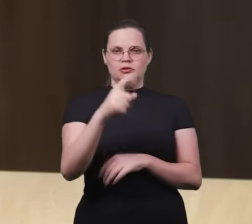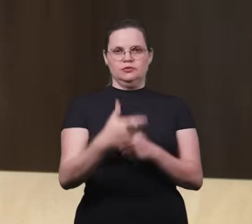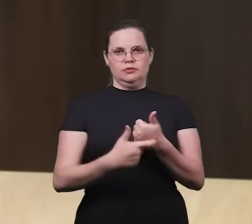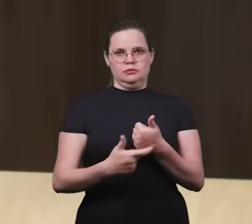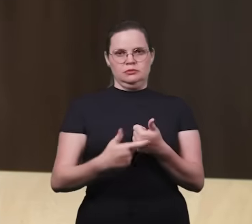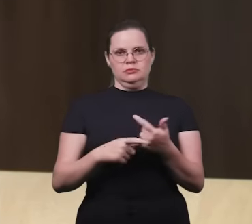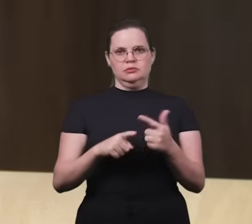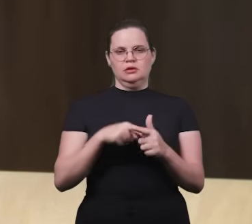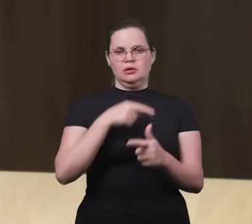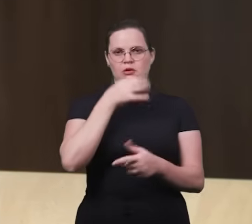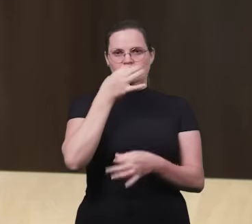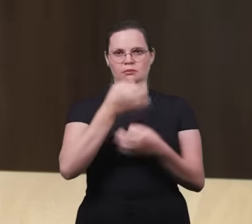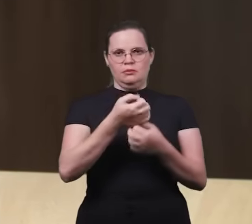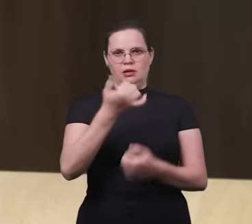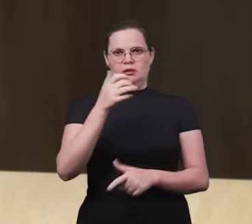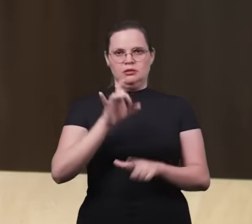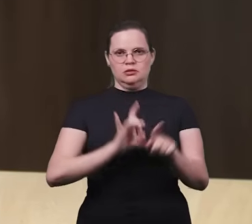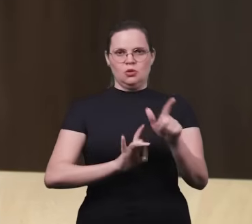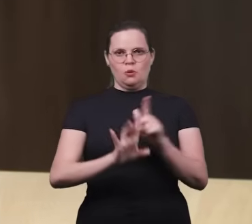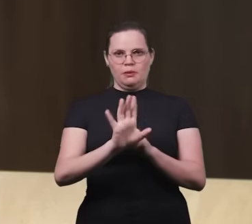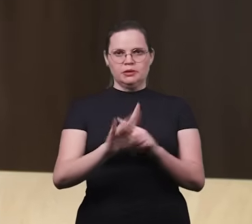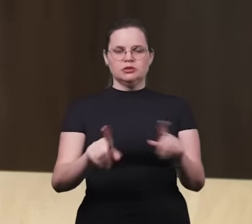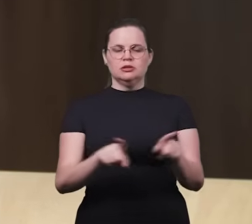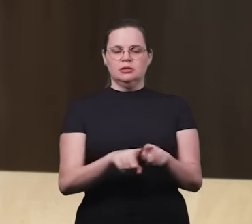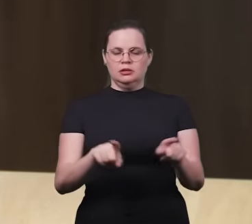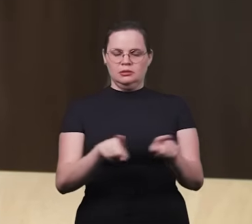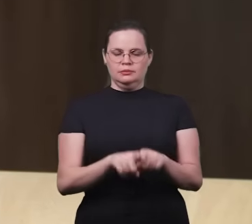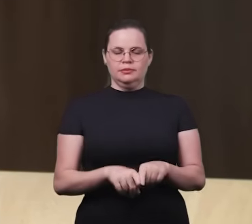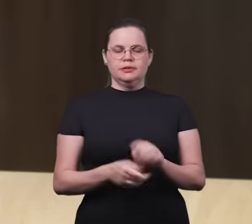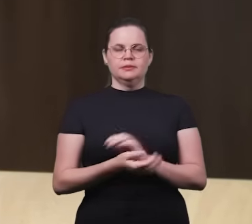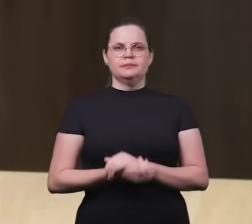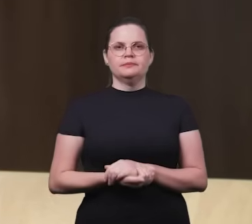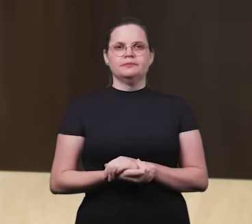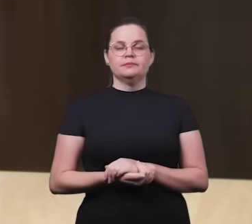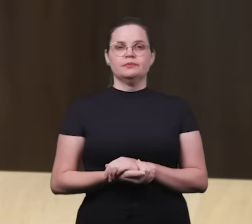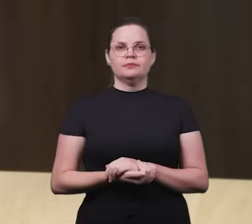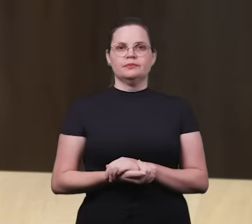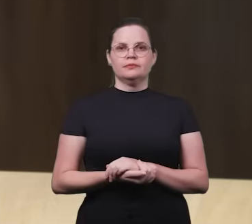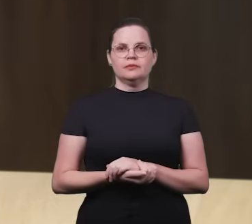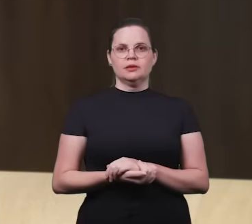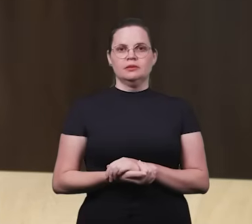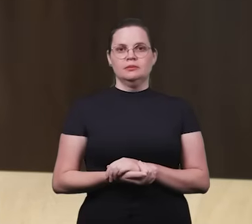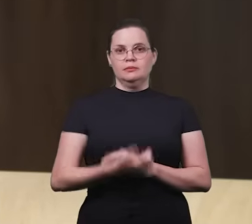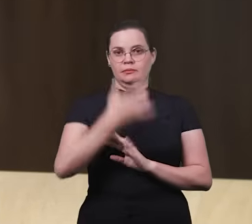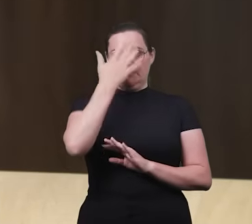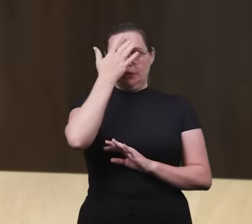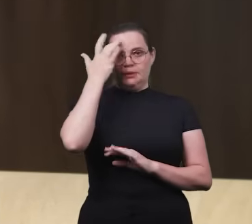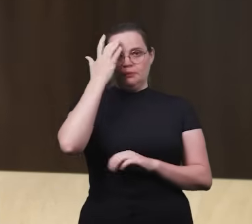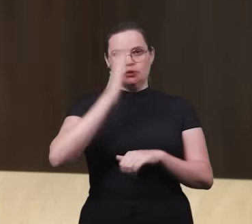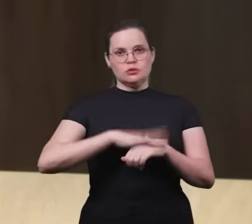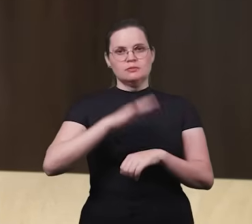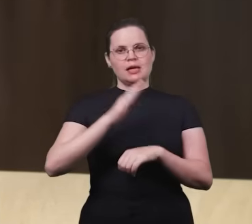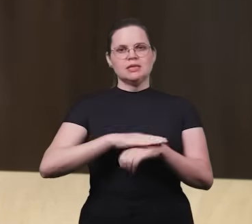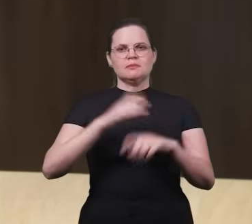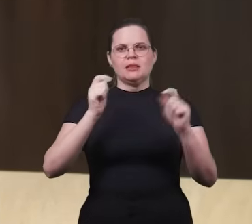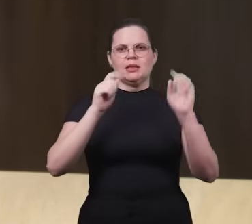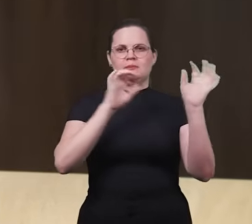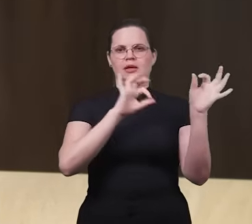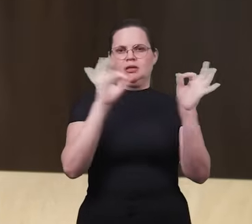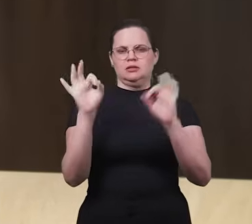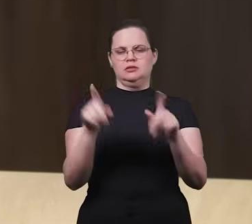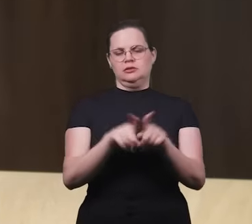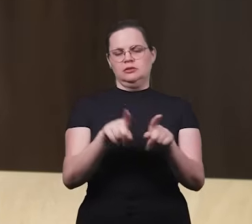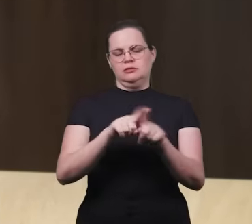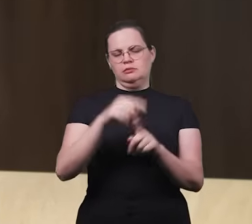curta, compartilhe, comente esse conteúdo para que ele possa chegar a mais pessoas e